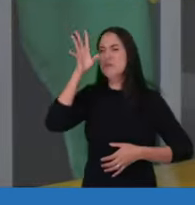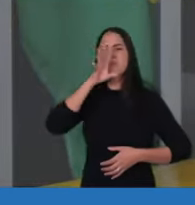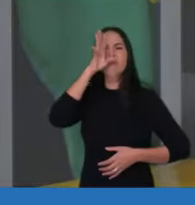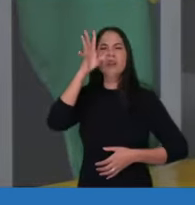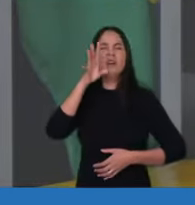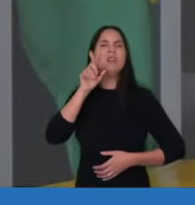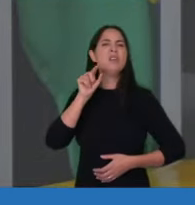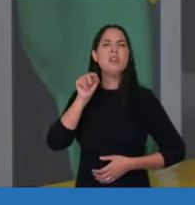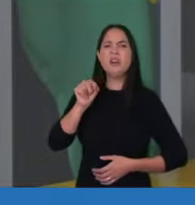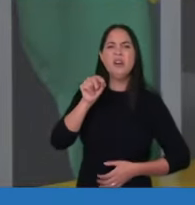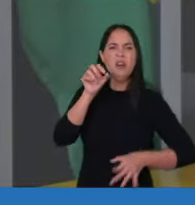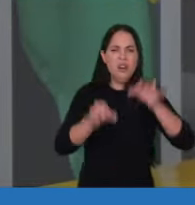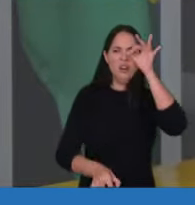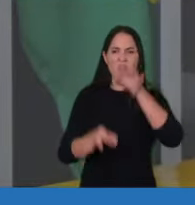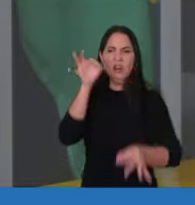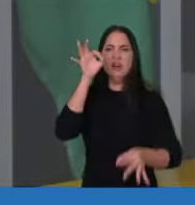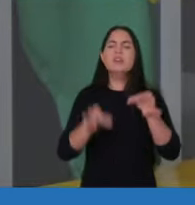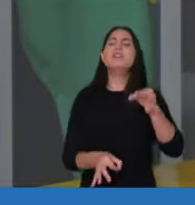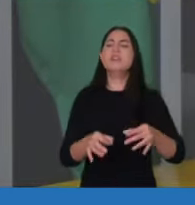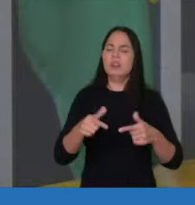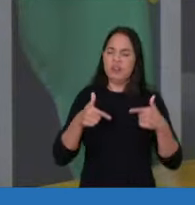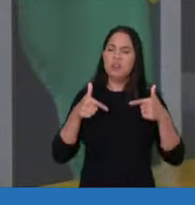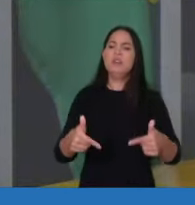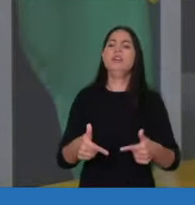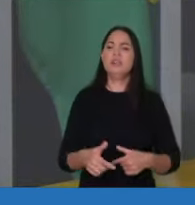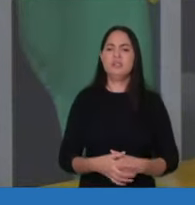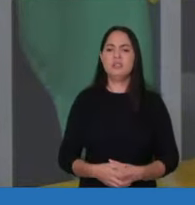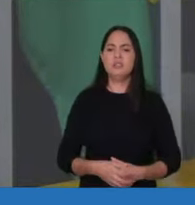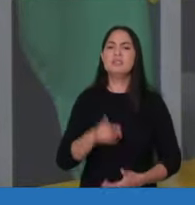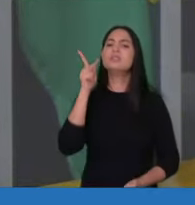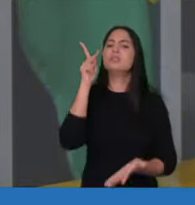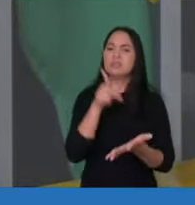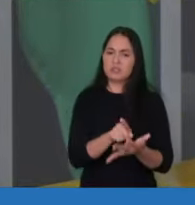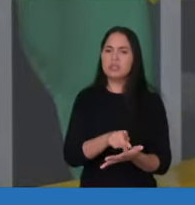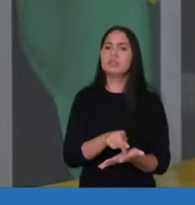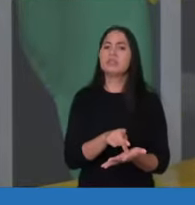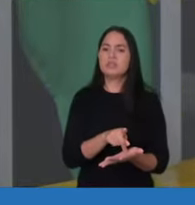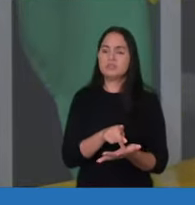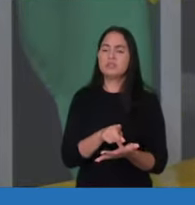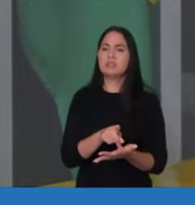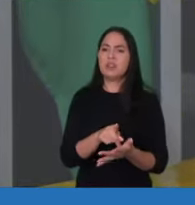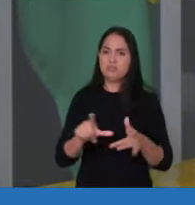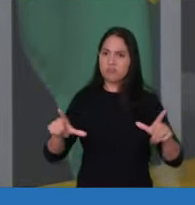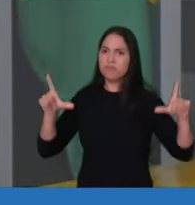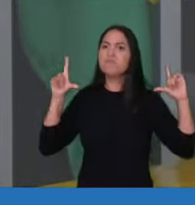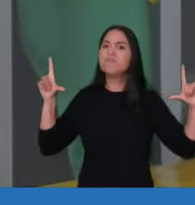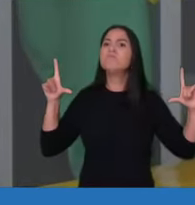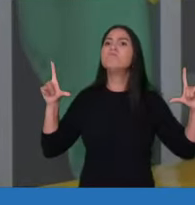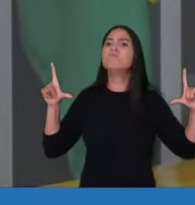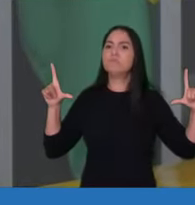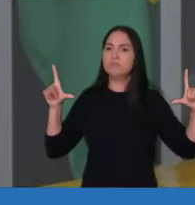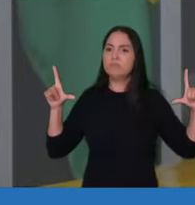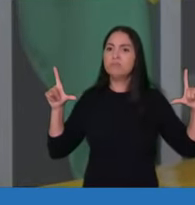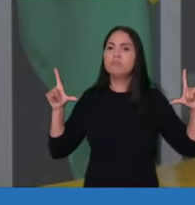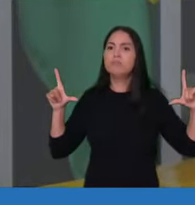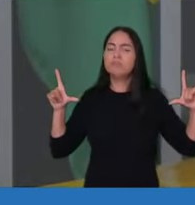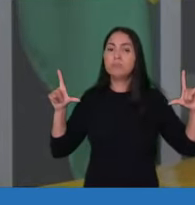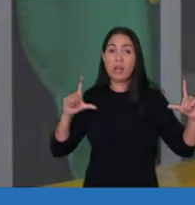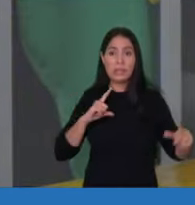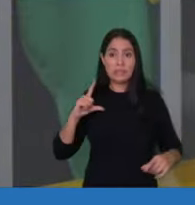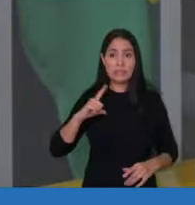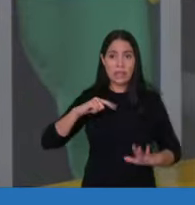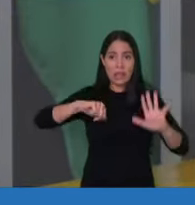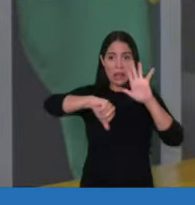se faça justiça e que se vele a verdade toda sobre esses assassinatos, esses crimes do Estado